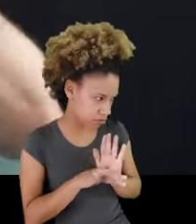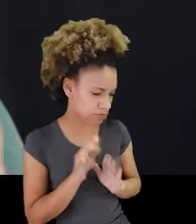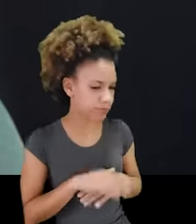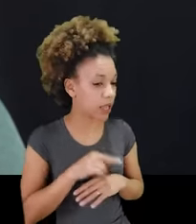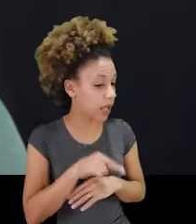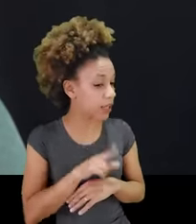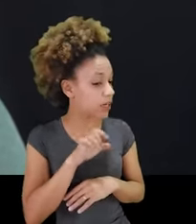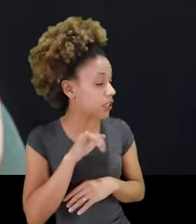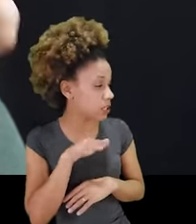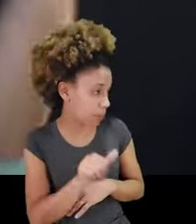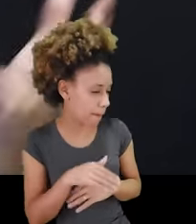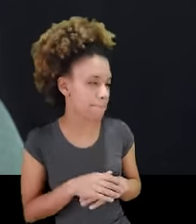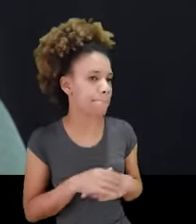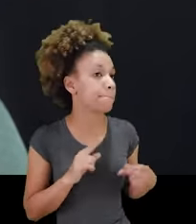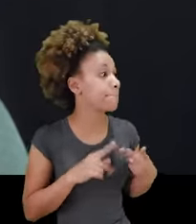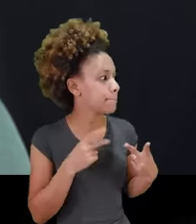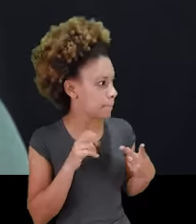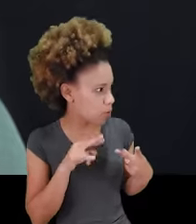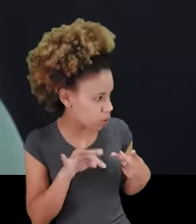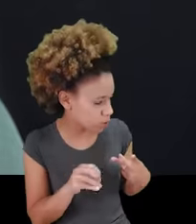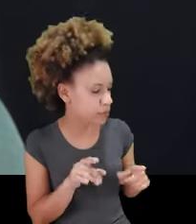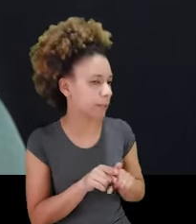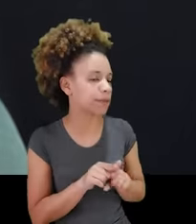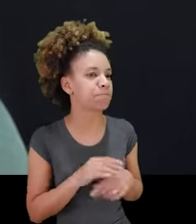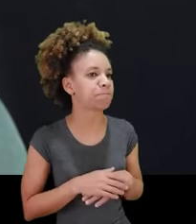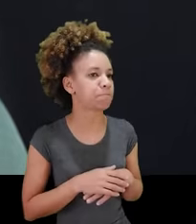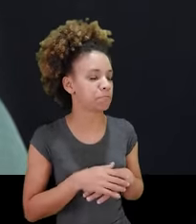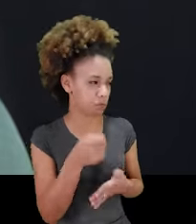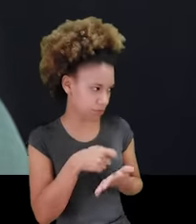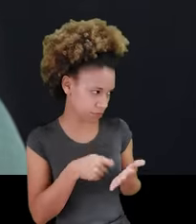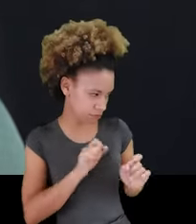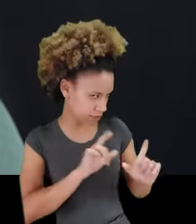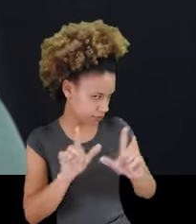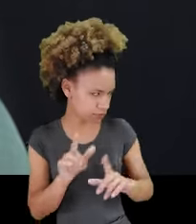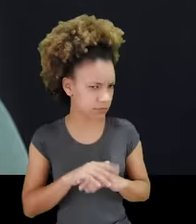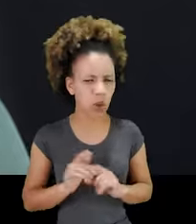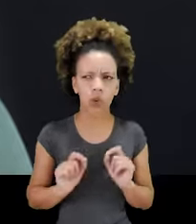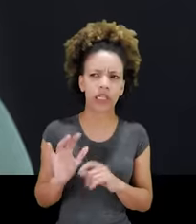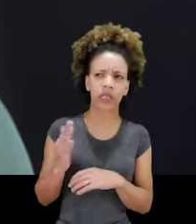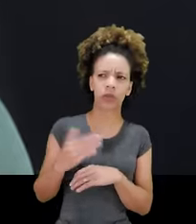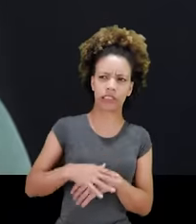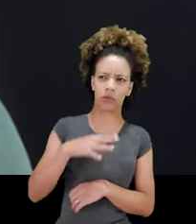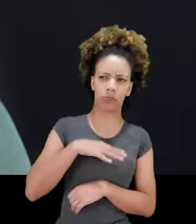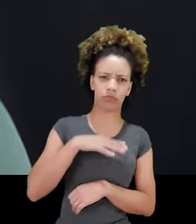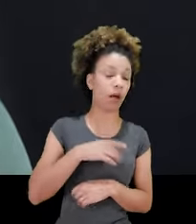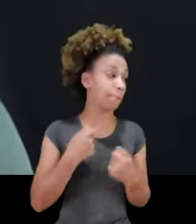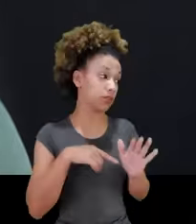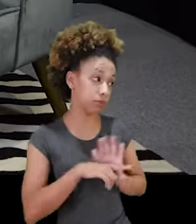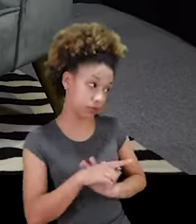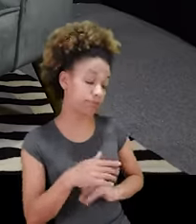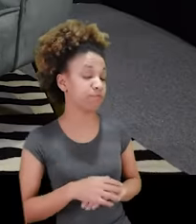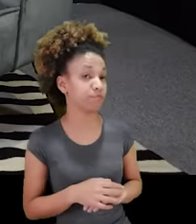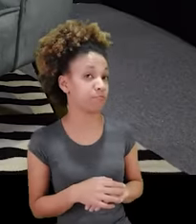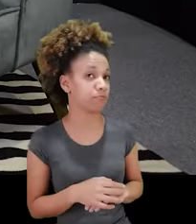em Lisboa, Porto e tal, e a cena que eu escrevi foi exatamente essa. Assim, o que aconteceu com Portugal? Eu preciso fazer essa pergunta